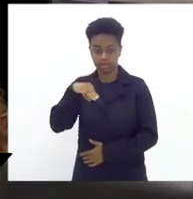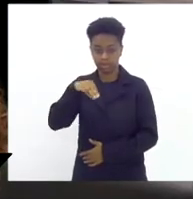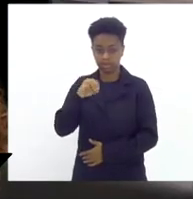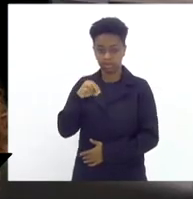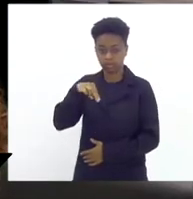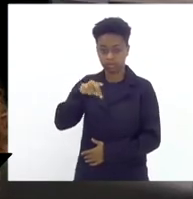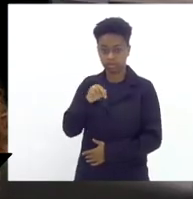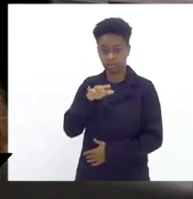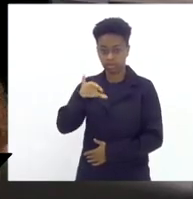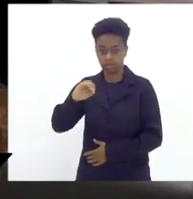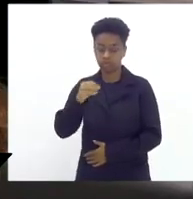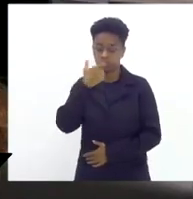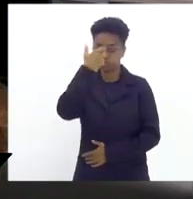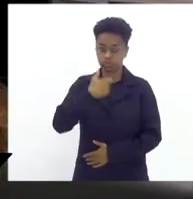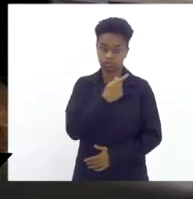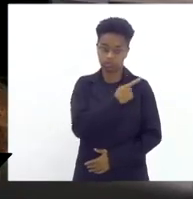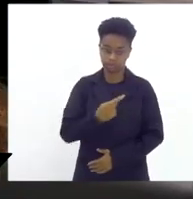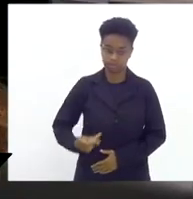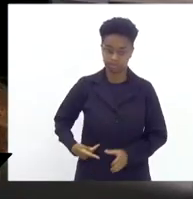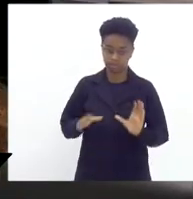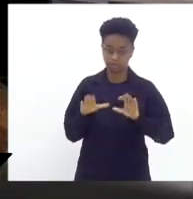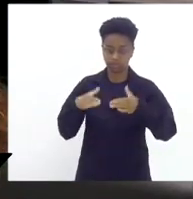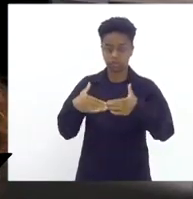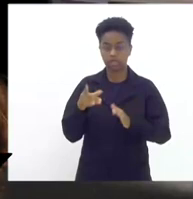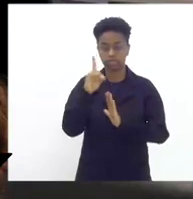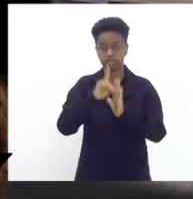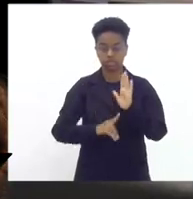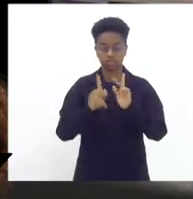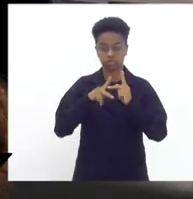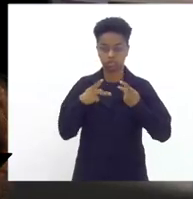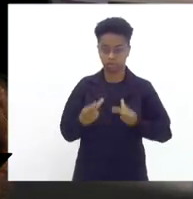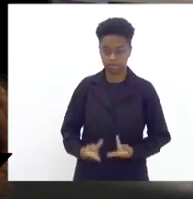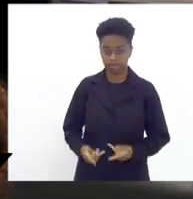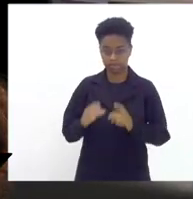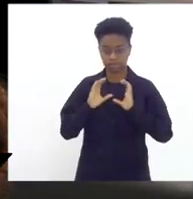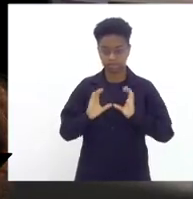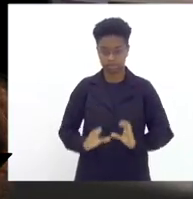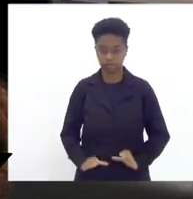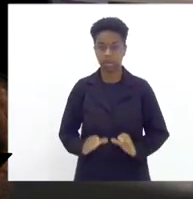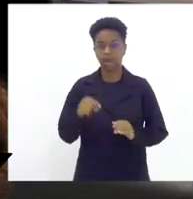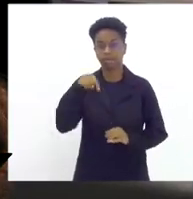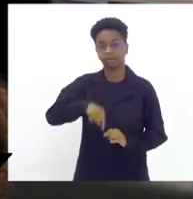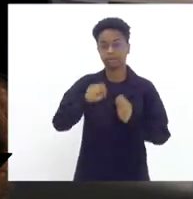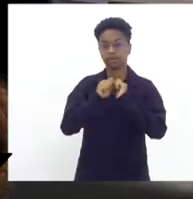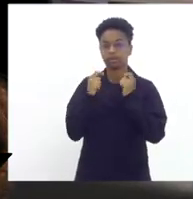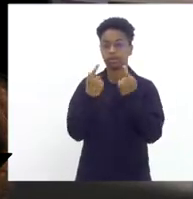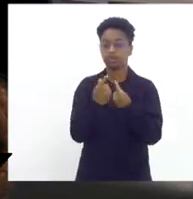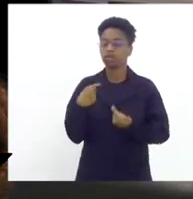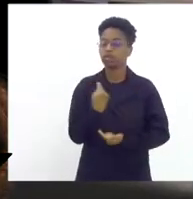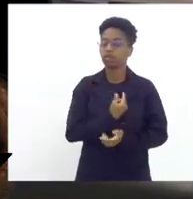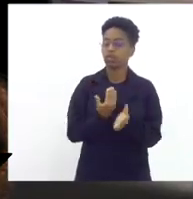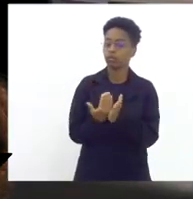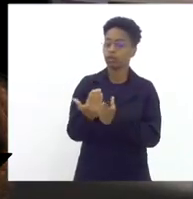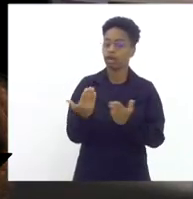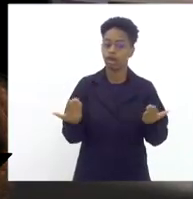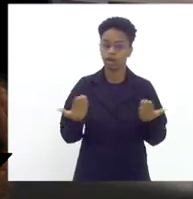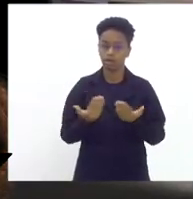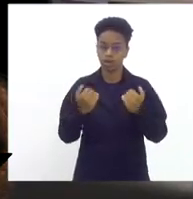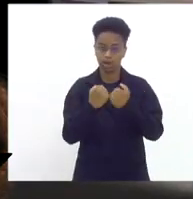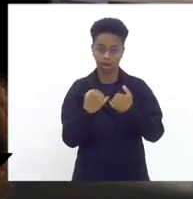a comissão de defesa dos direitos humanos e cidadania aqui da alerj iniciaremos agora a nossa audiência pública